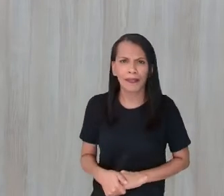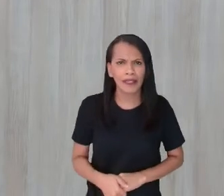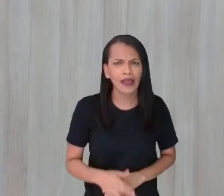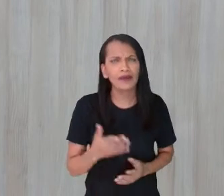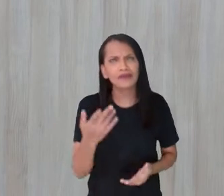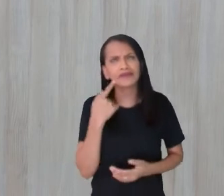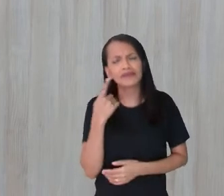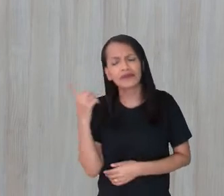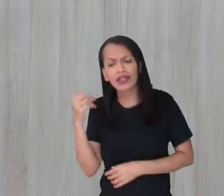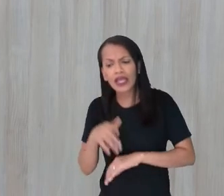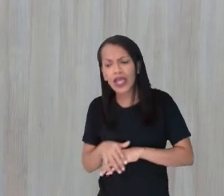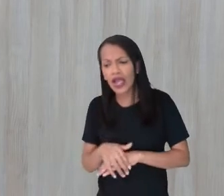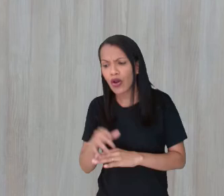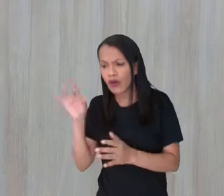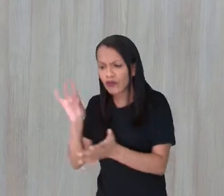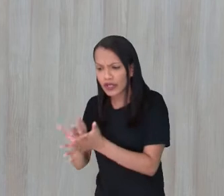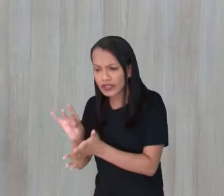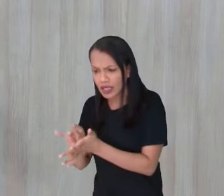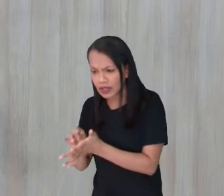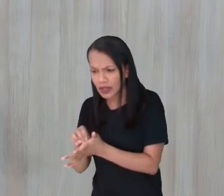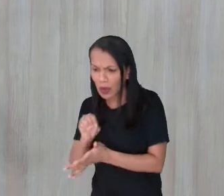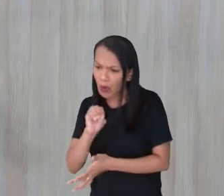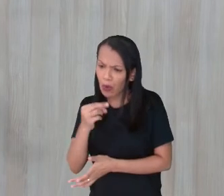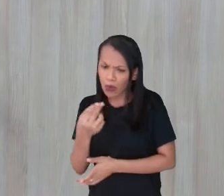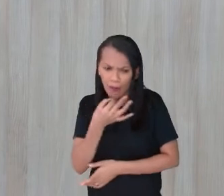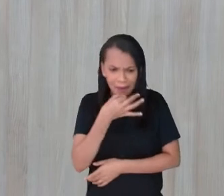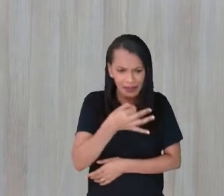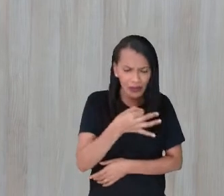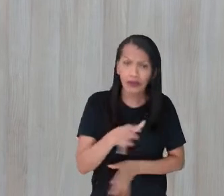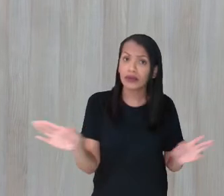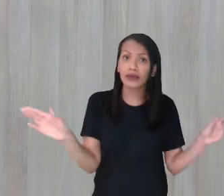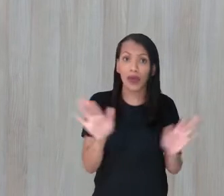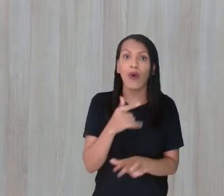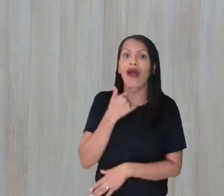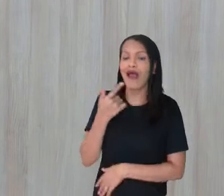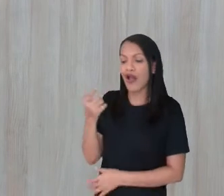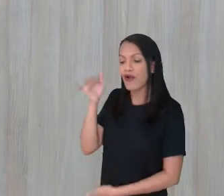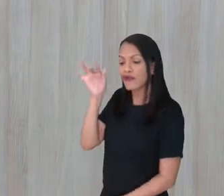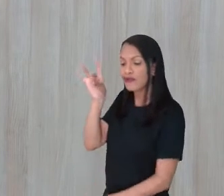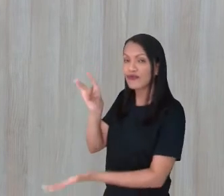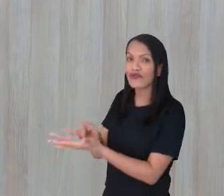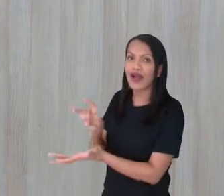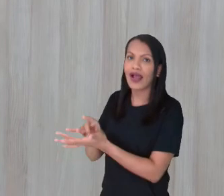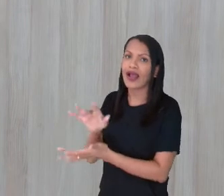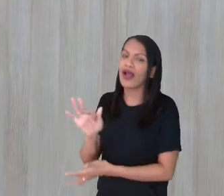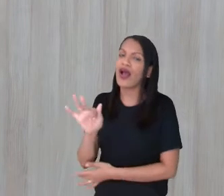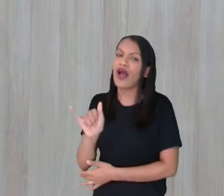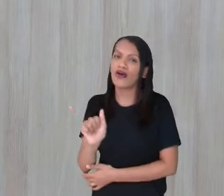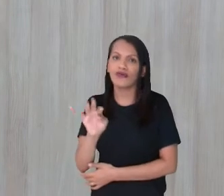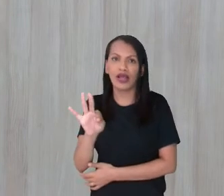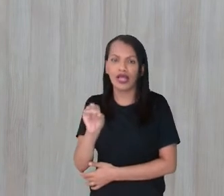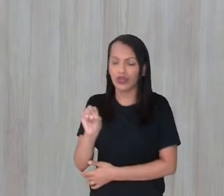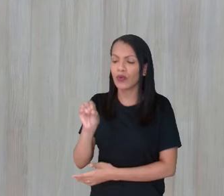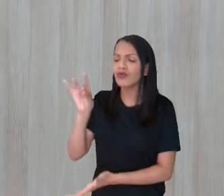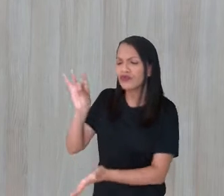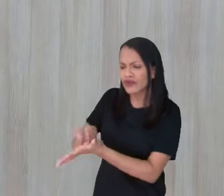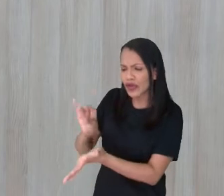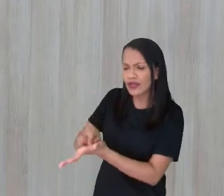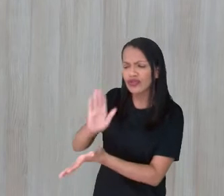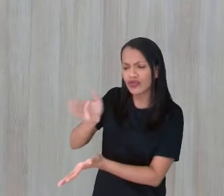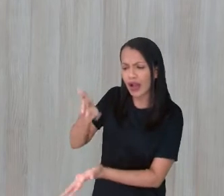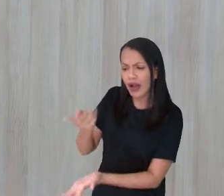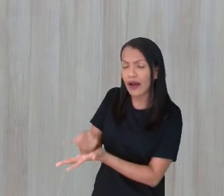um fato ou uma opinião? É fato. Já existe, aconteceu, não é uma opinião sua. Agora,